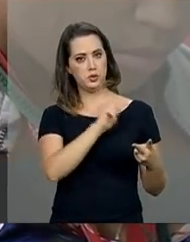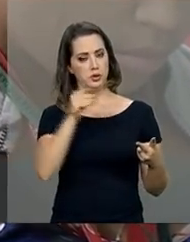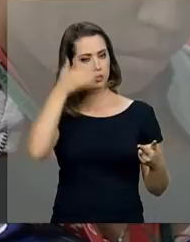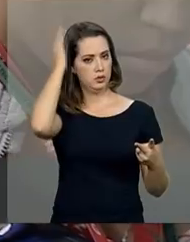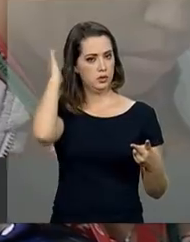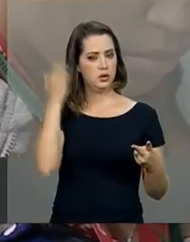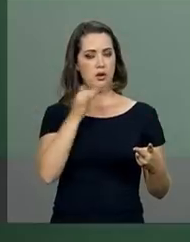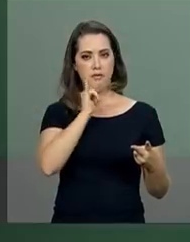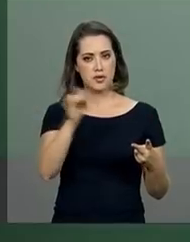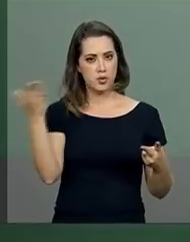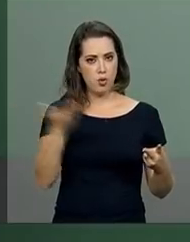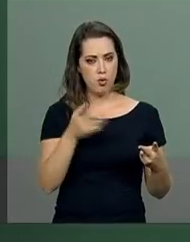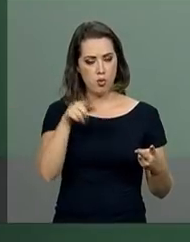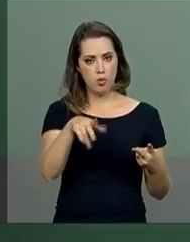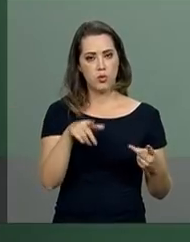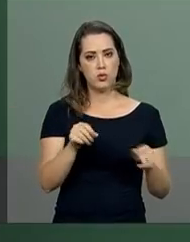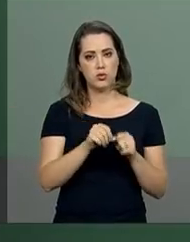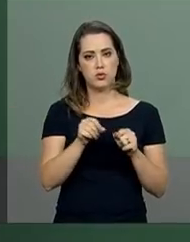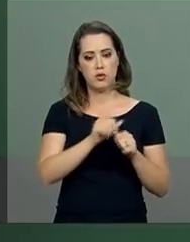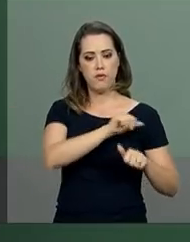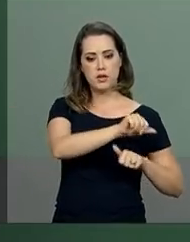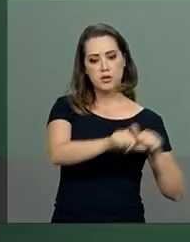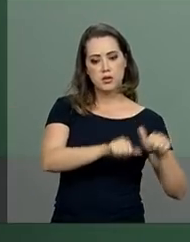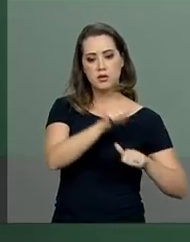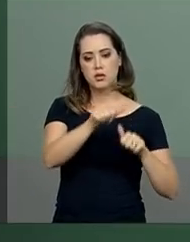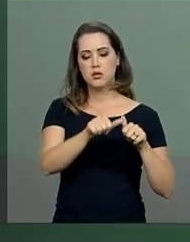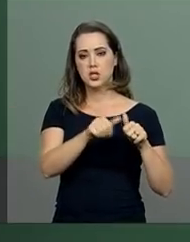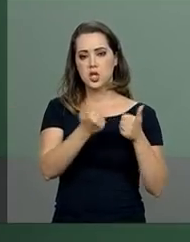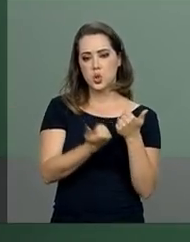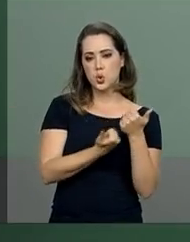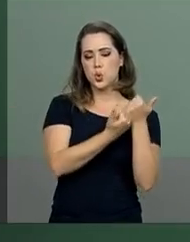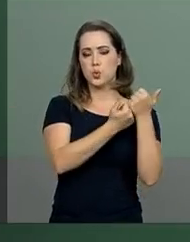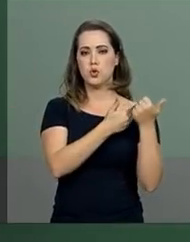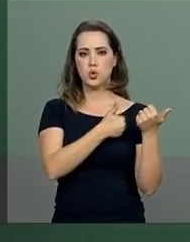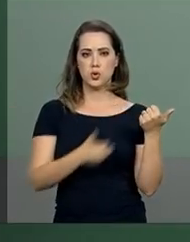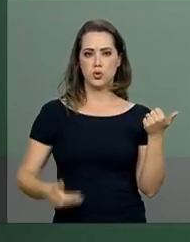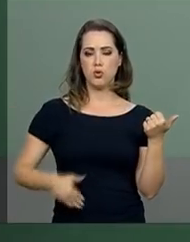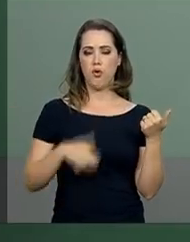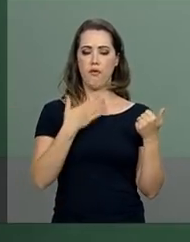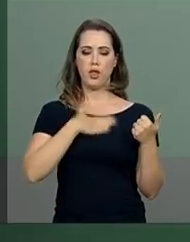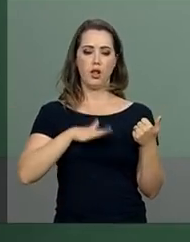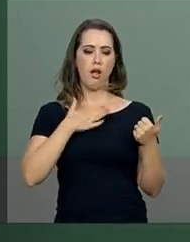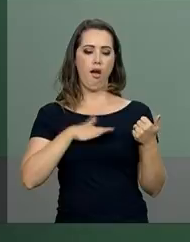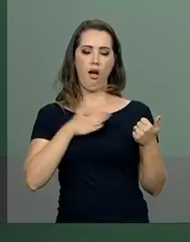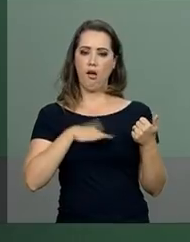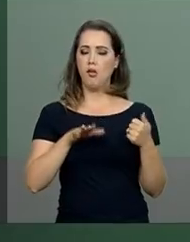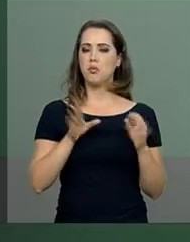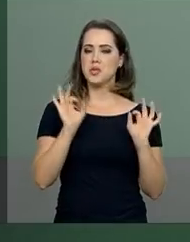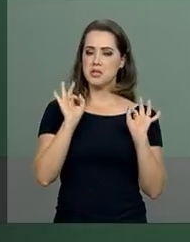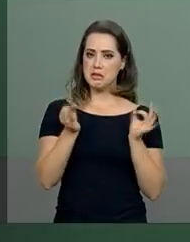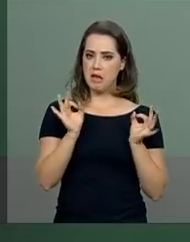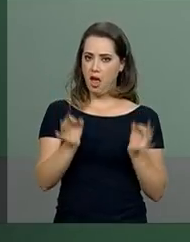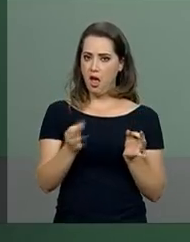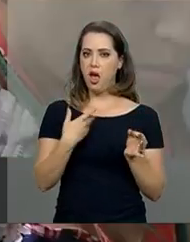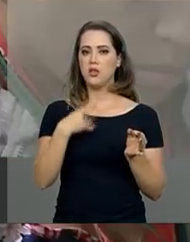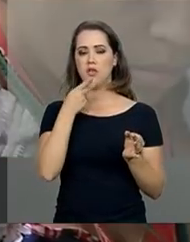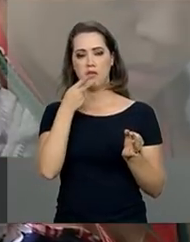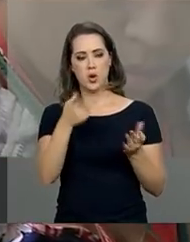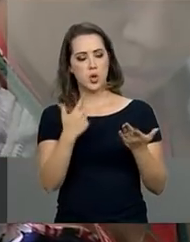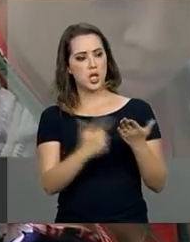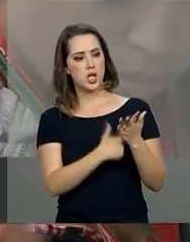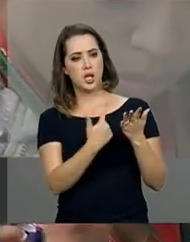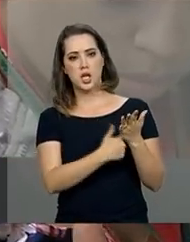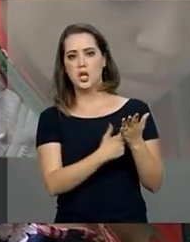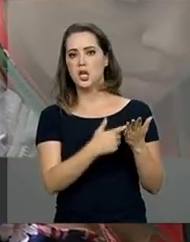hoje que fará uma transição tranquila civilizada é remeteu inclusive a documentos cadernos